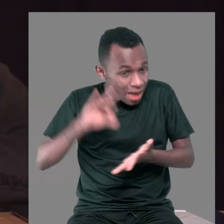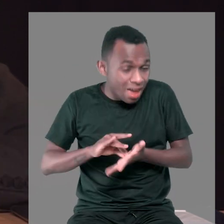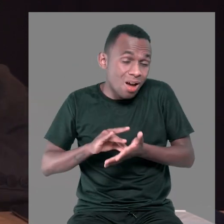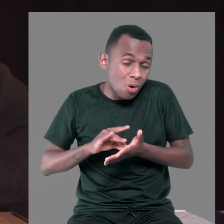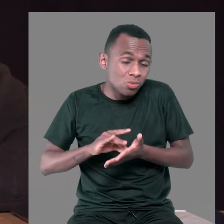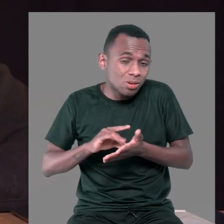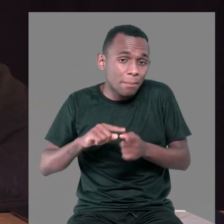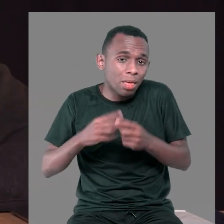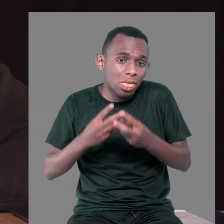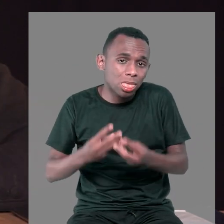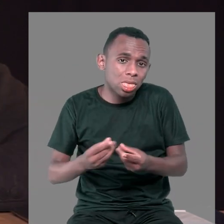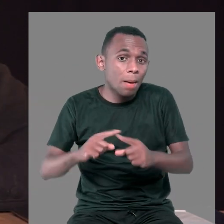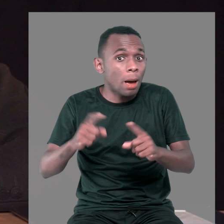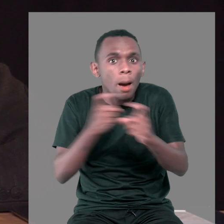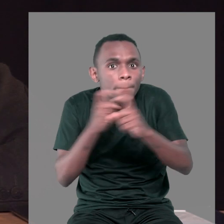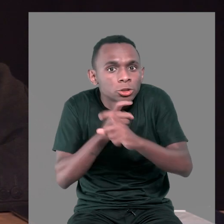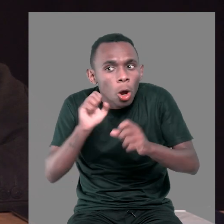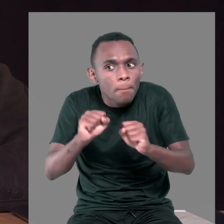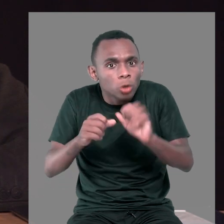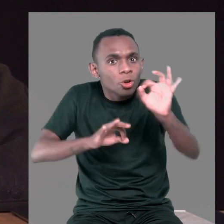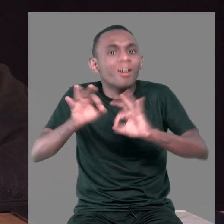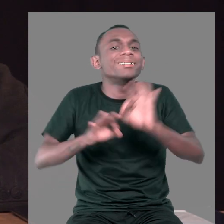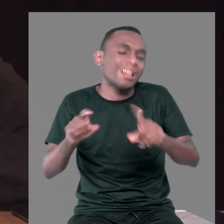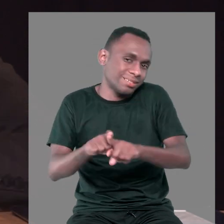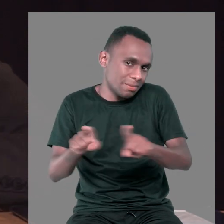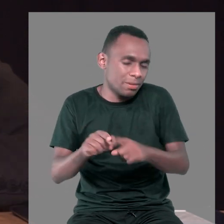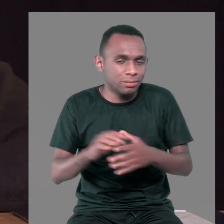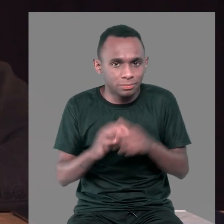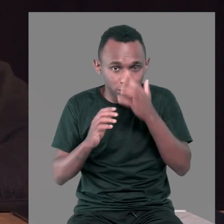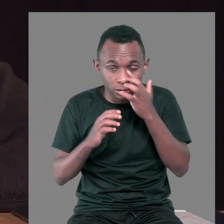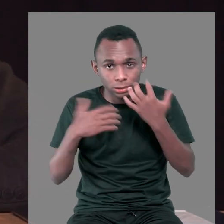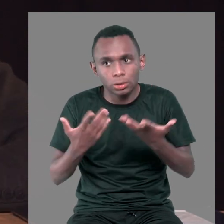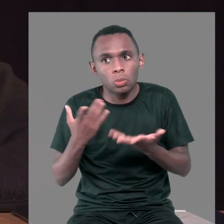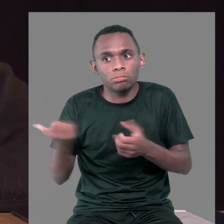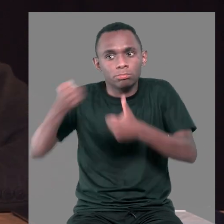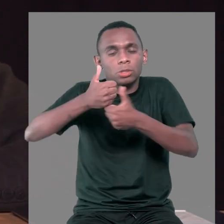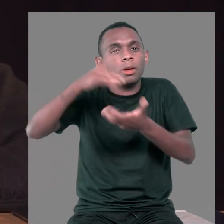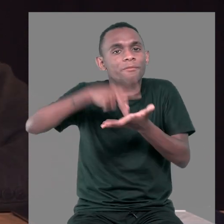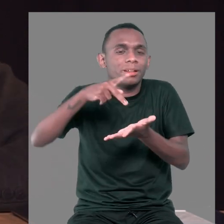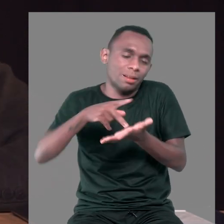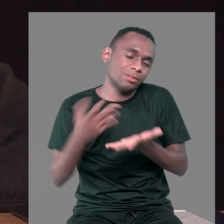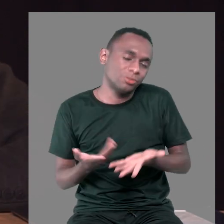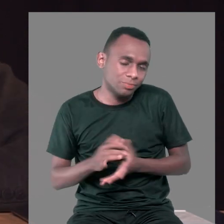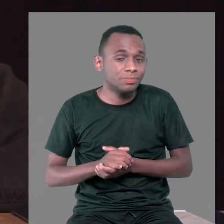acho que esse foi o fio que eu tentei seguir. Mas obrigado pela questão.